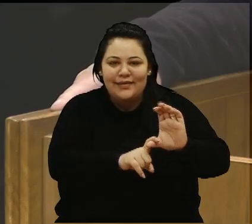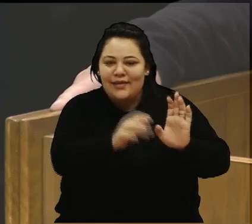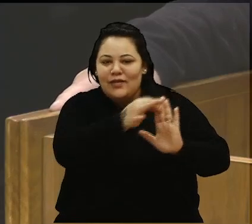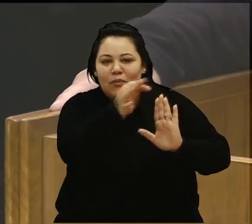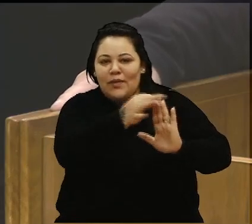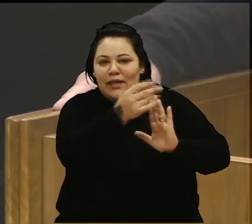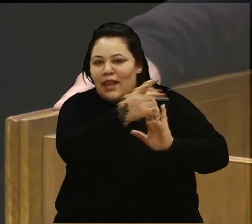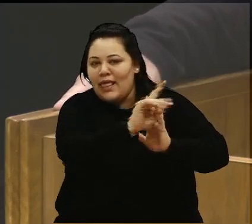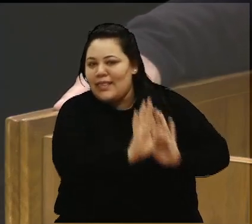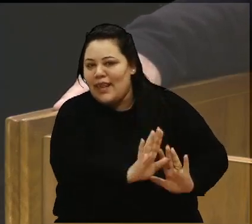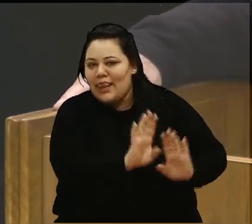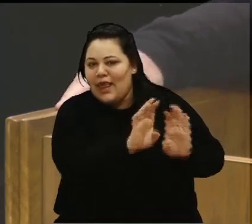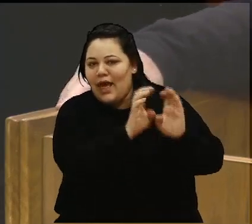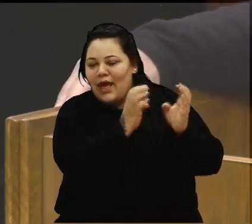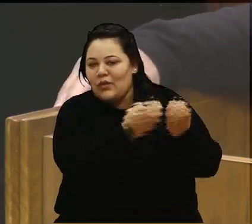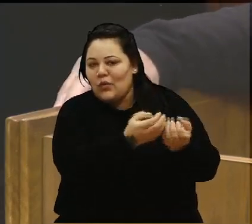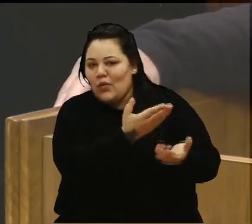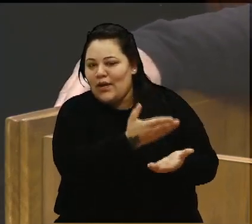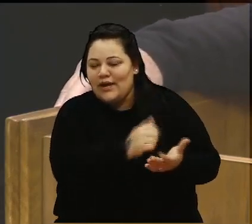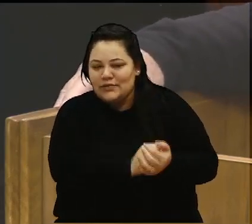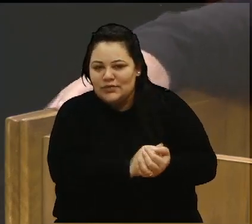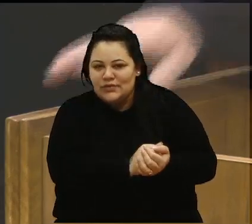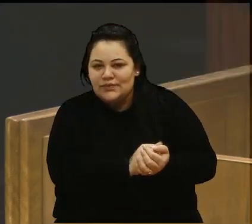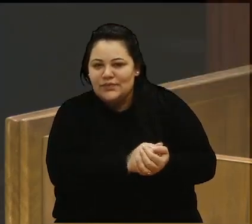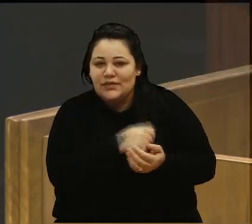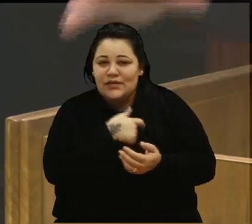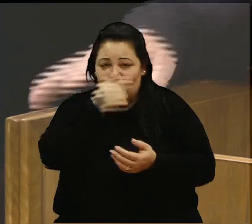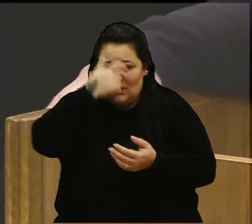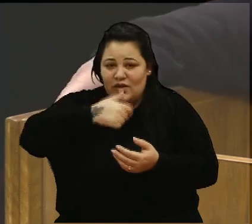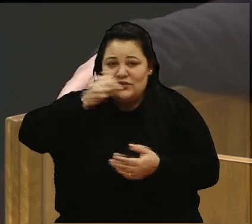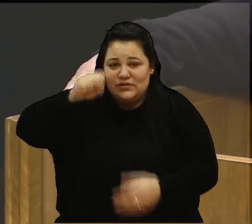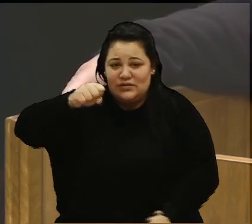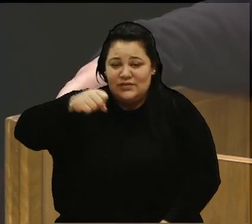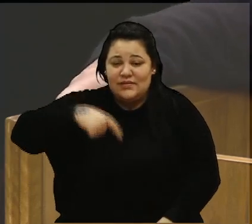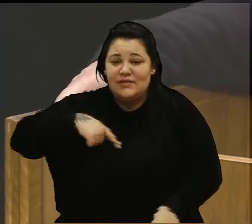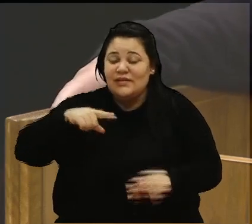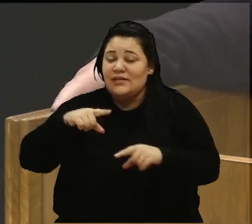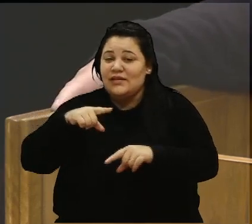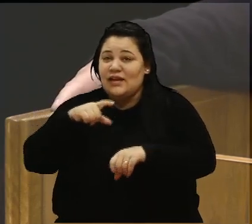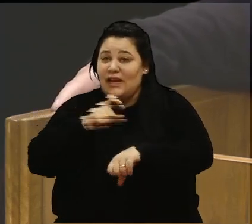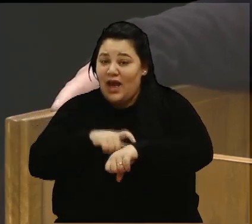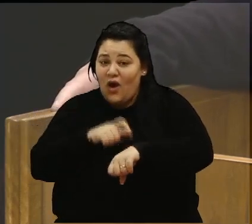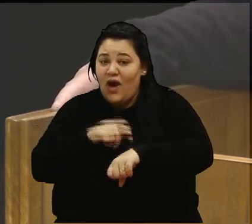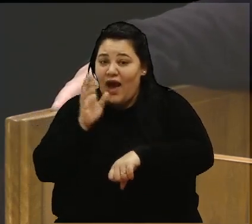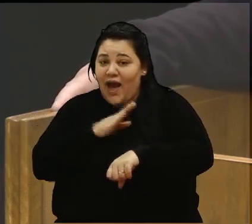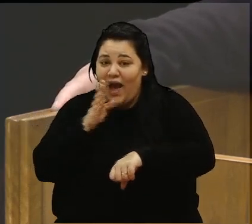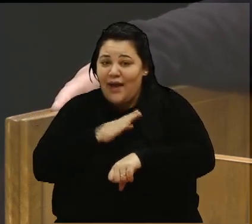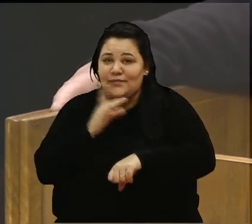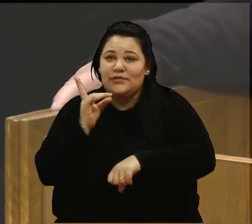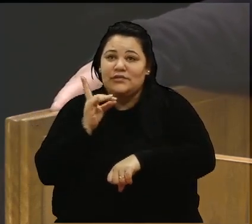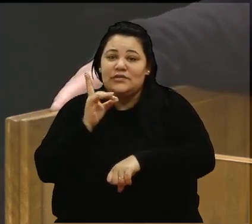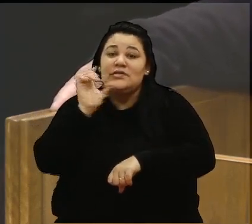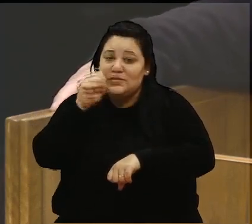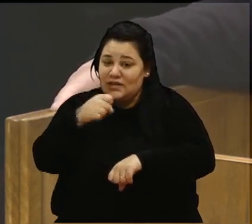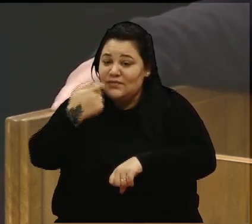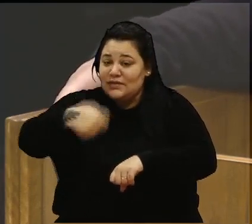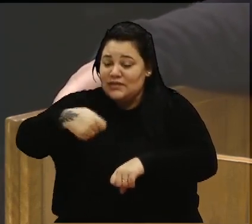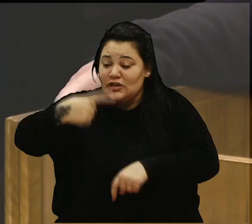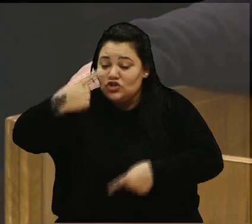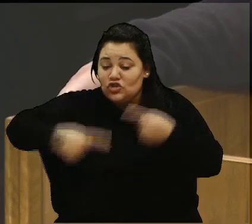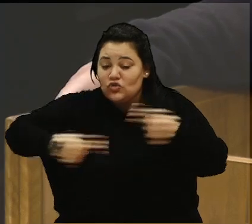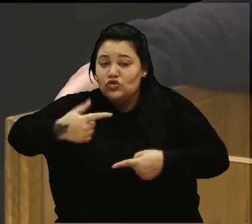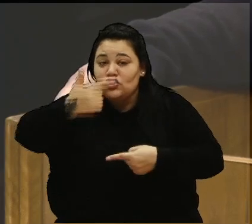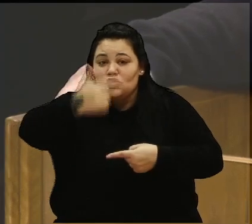Congresso. Então, por isso, eu acho que está mais do que na ordem do dia de se rediscutir o sistema